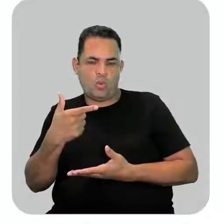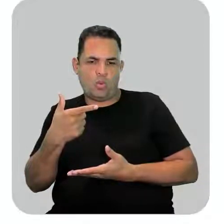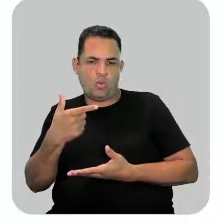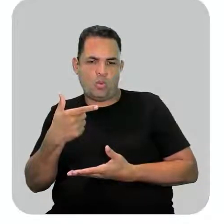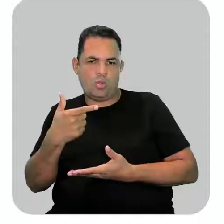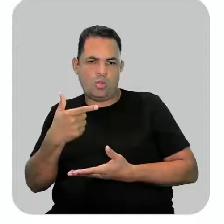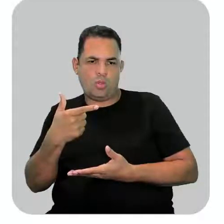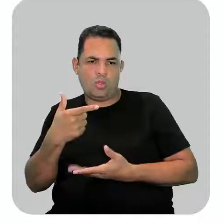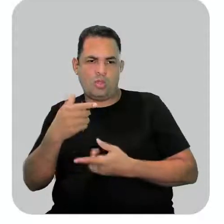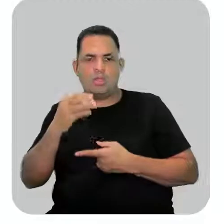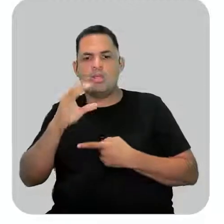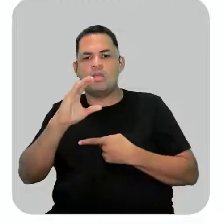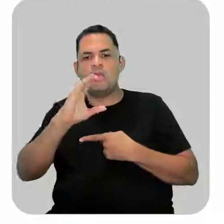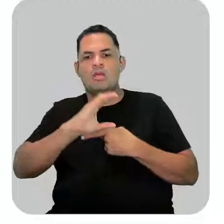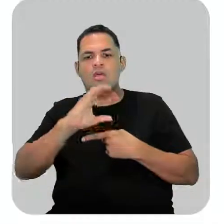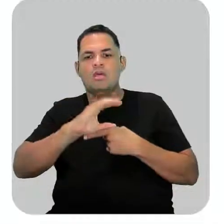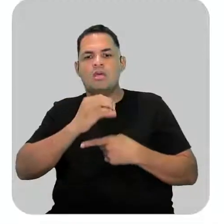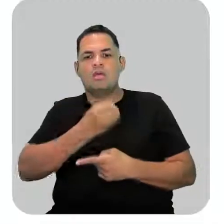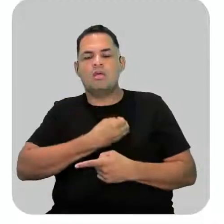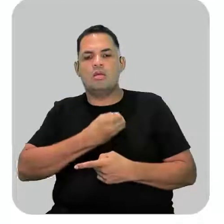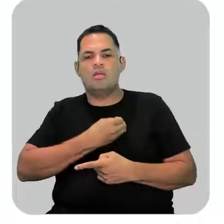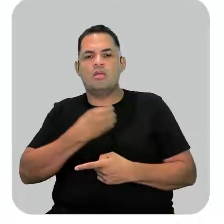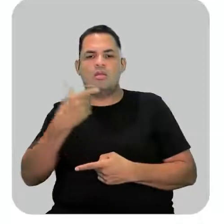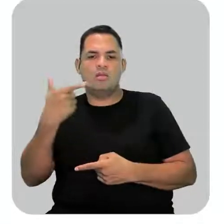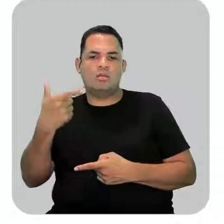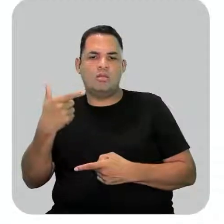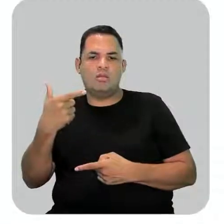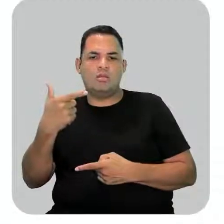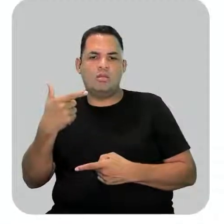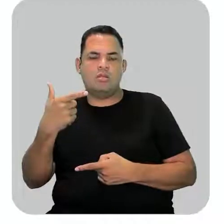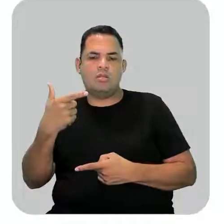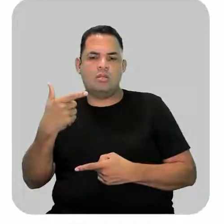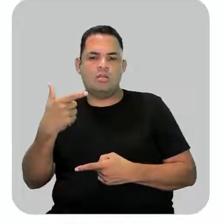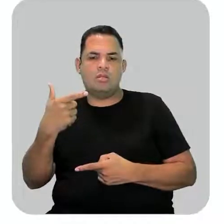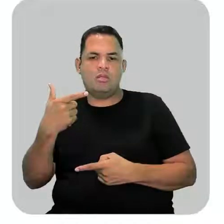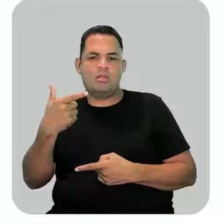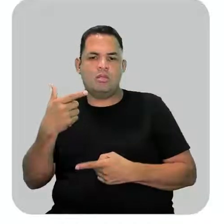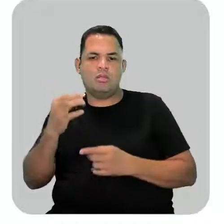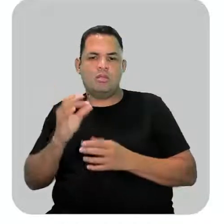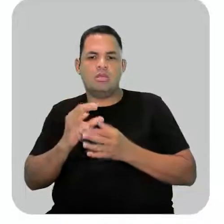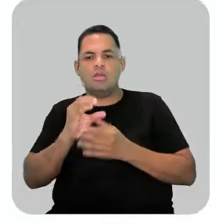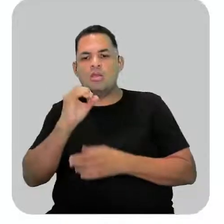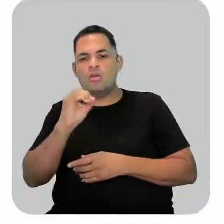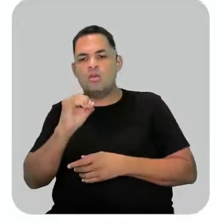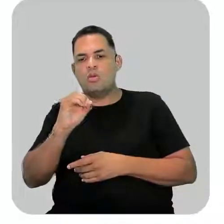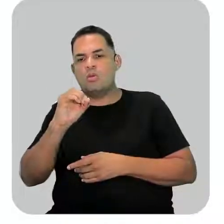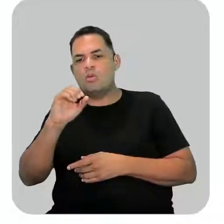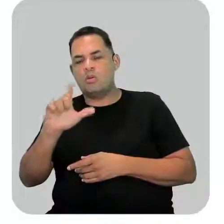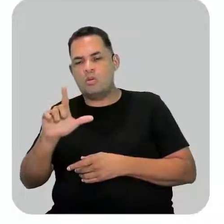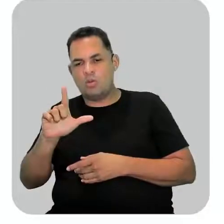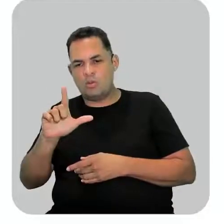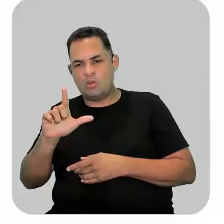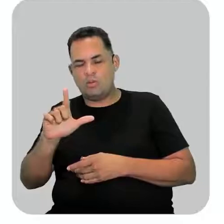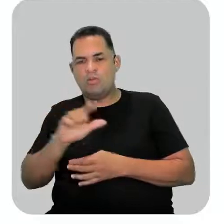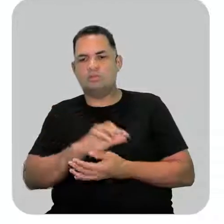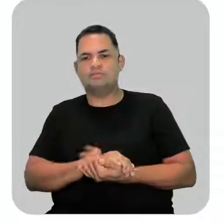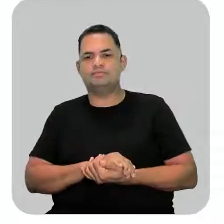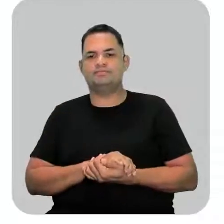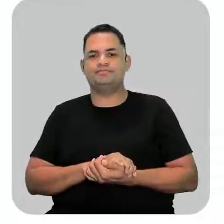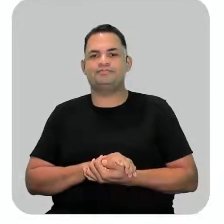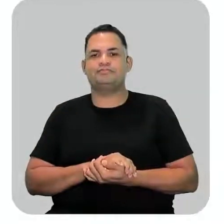ó, carbono de número 2, ó, ela tá ligada nele, e a terminação dos álcools, que é